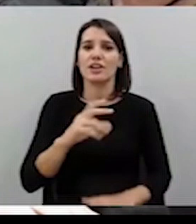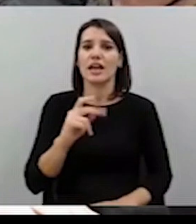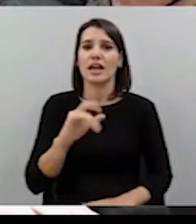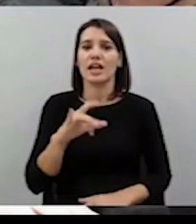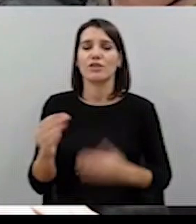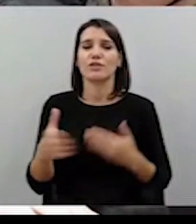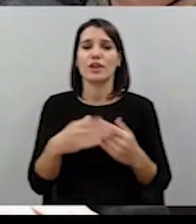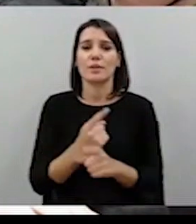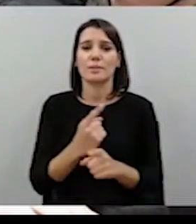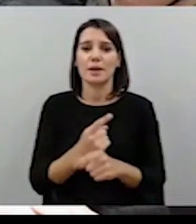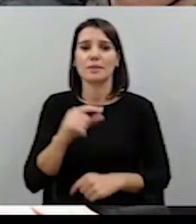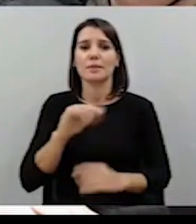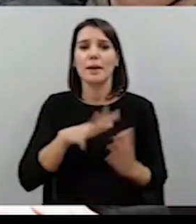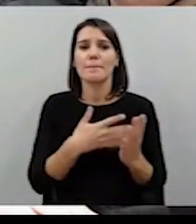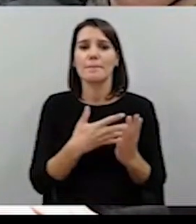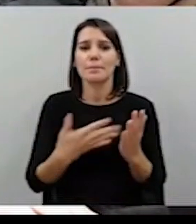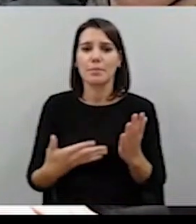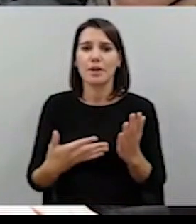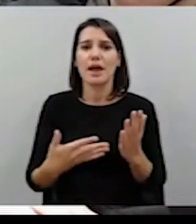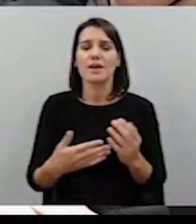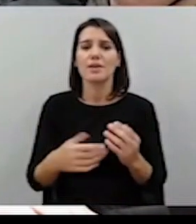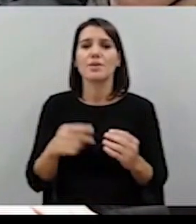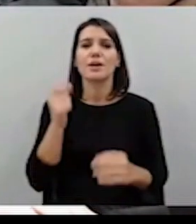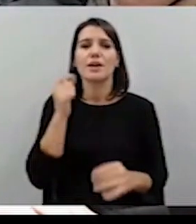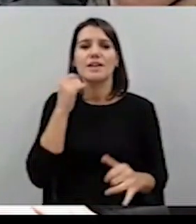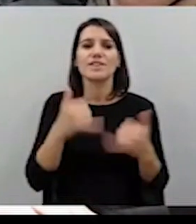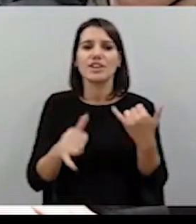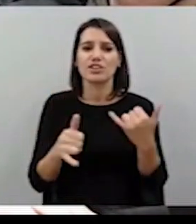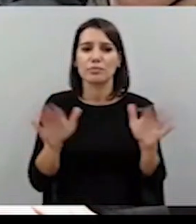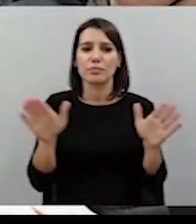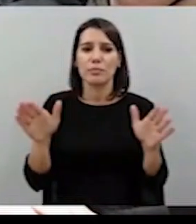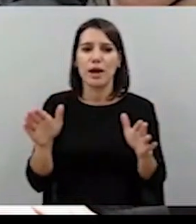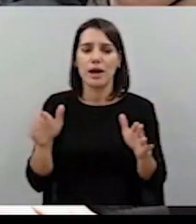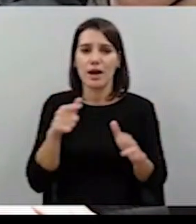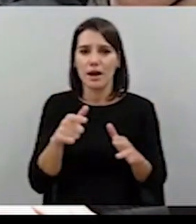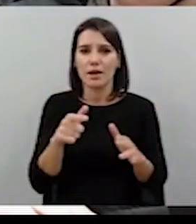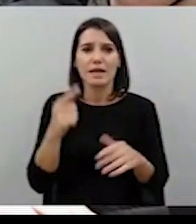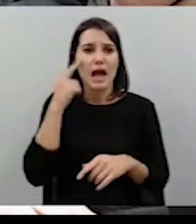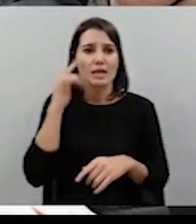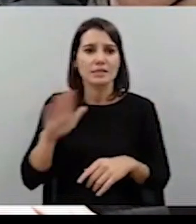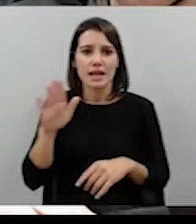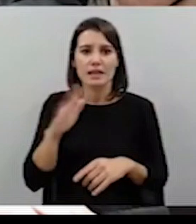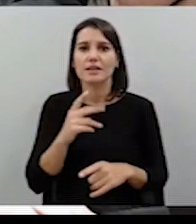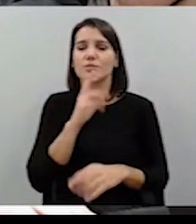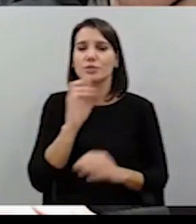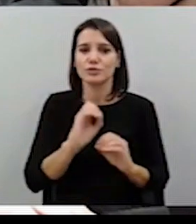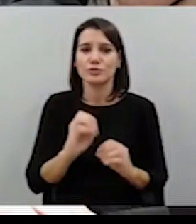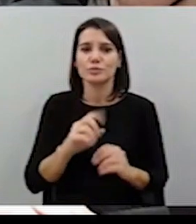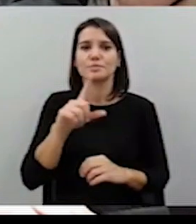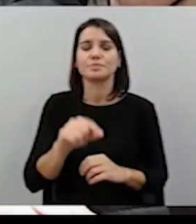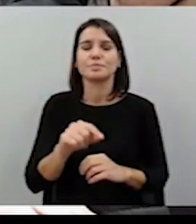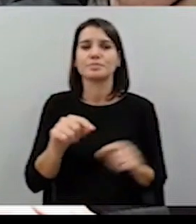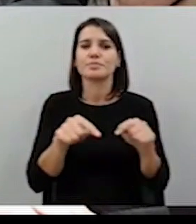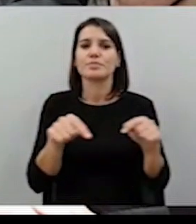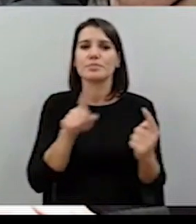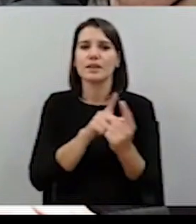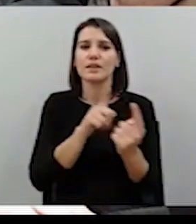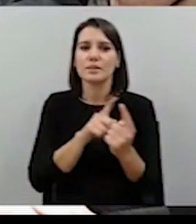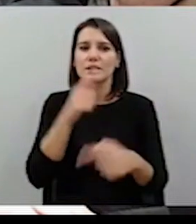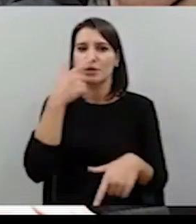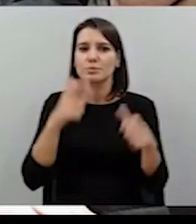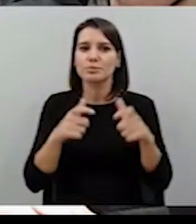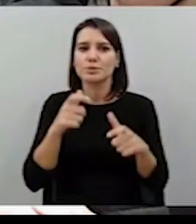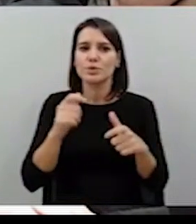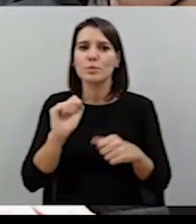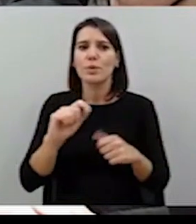de Erradicação da Vespa Asiática não respondeu. Projetos que estão listados no Núcleo de Atendimento e Apoio ao Cidadão, nomeadamente o